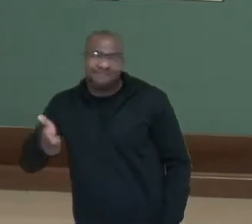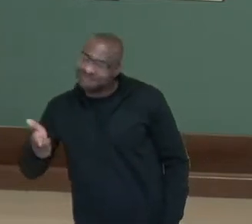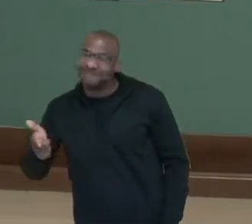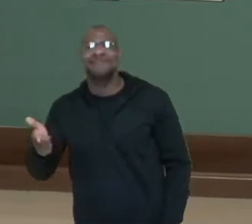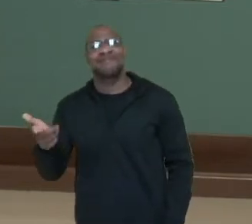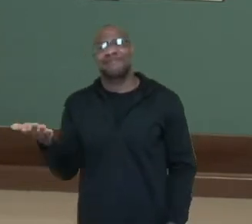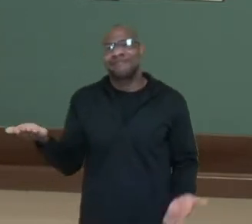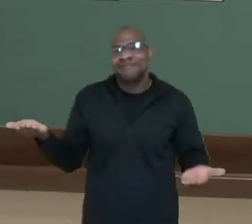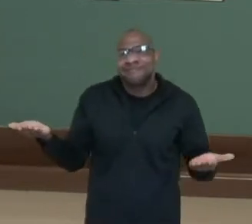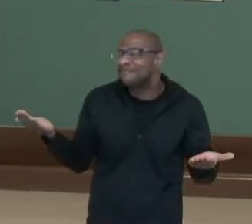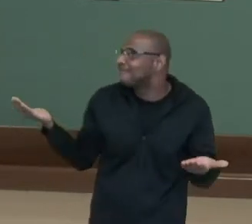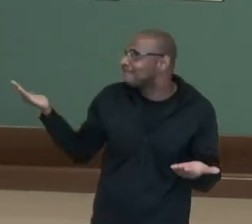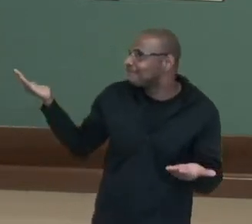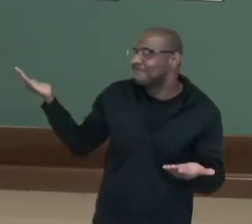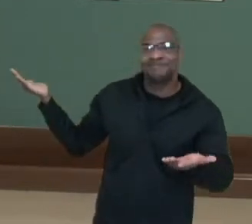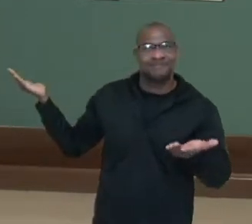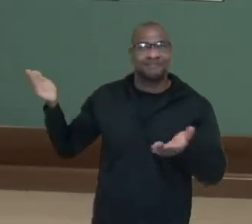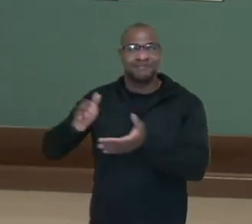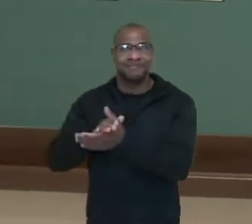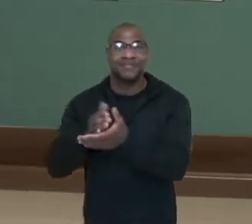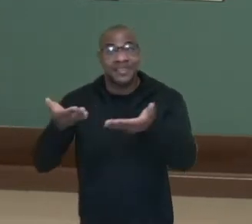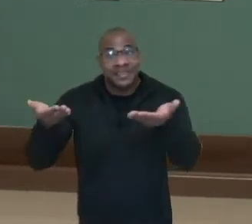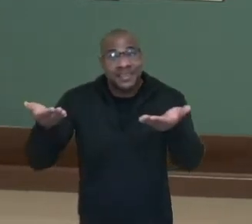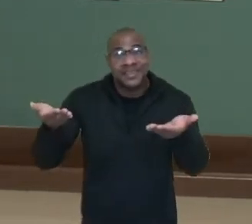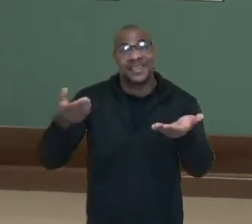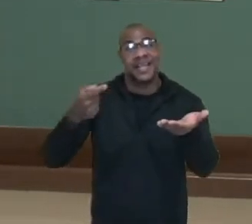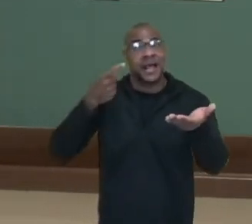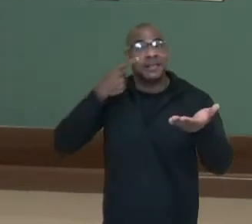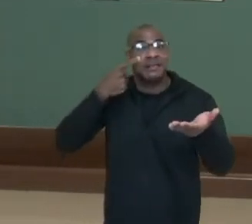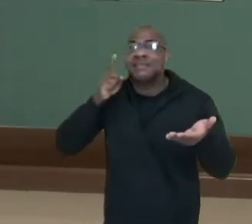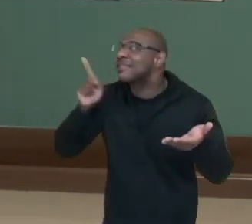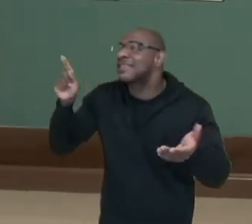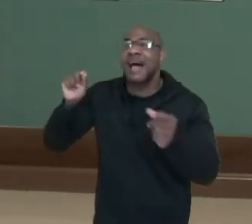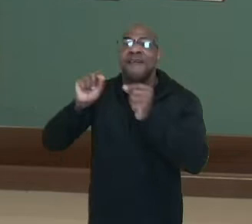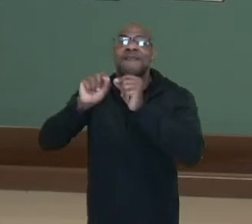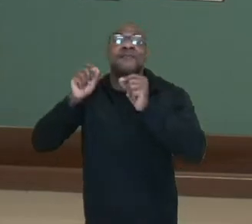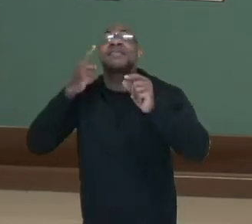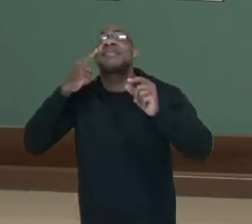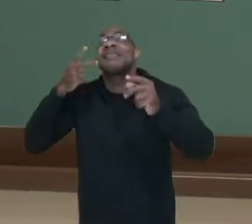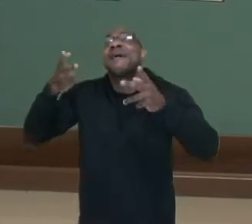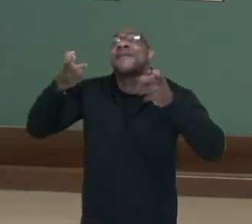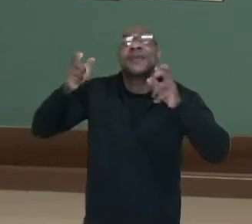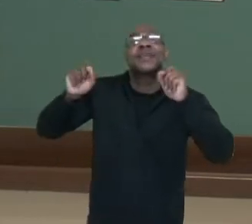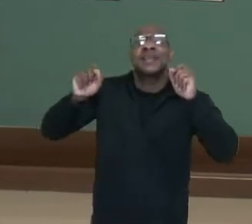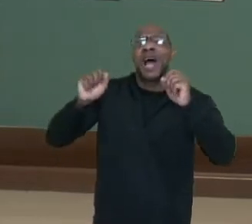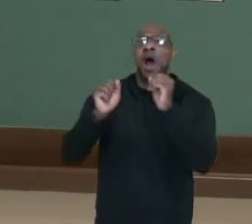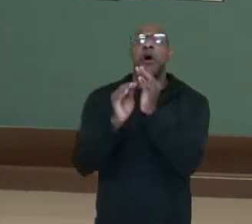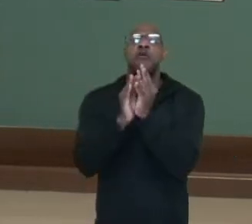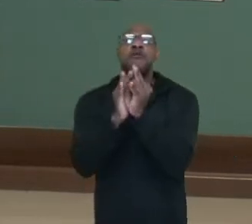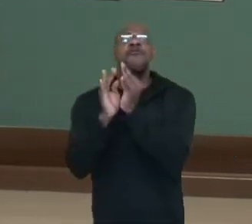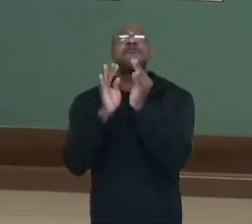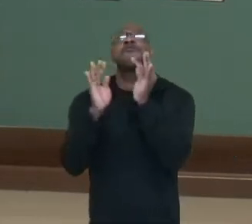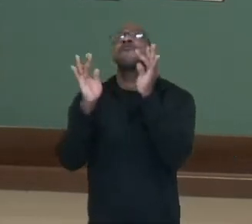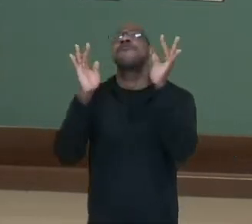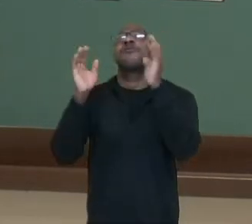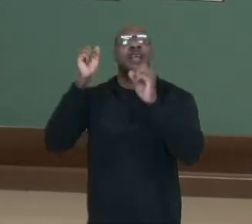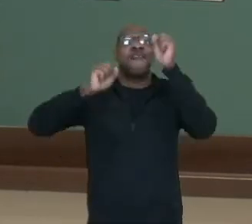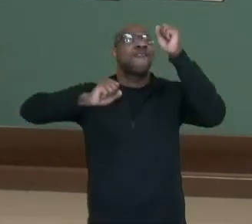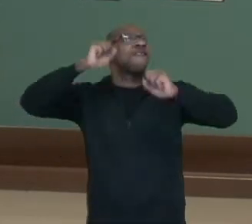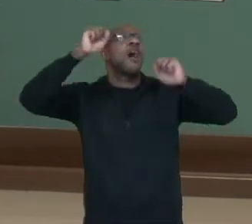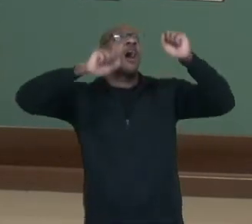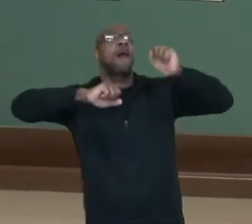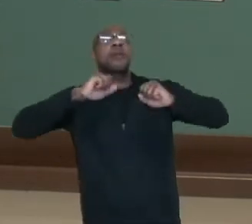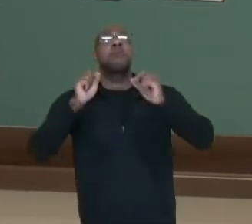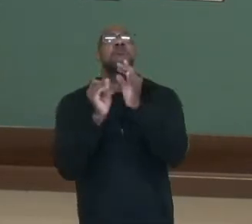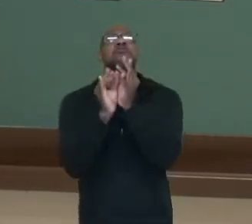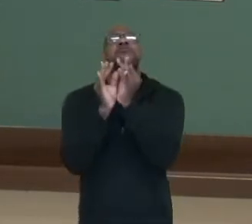é retratado esse aqui na imagem para nós, né? A gente está vendo aqui a emissão de fumaças, né, das indústrias que estão sendo